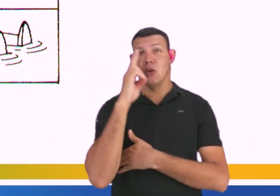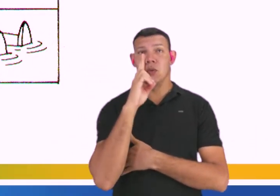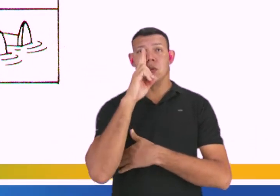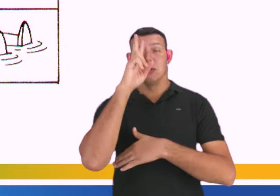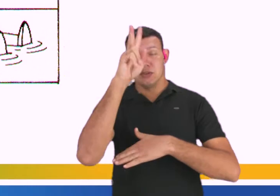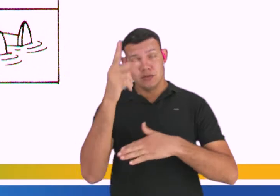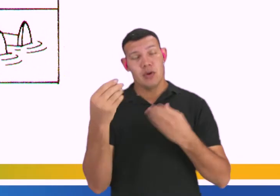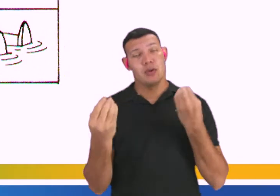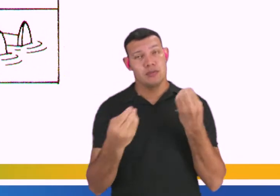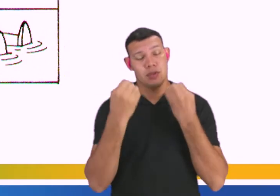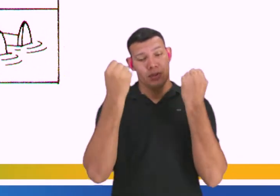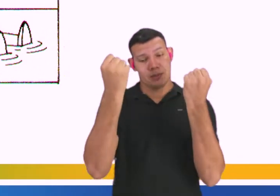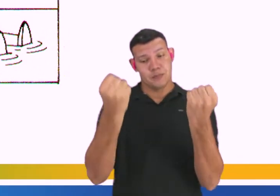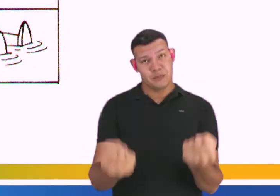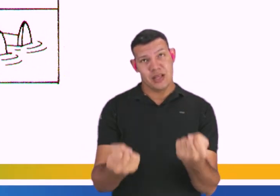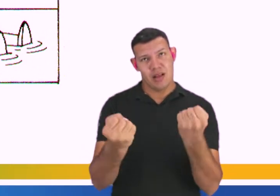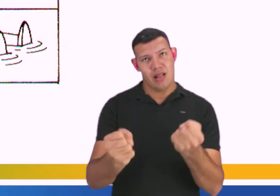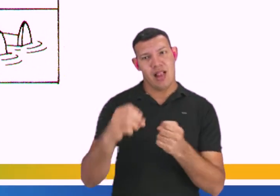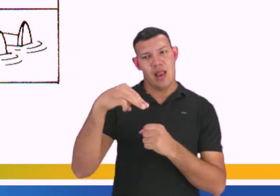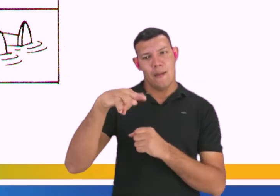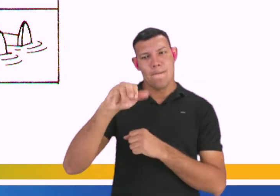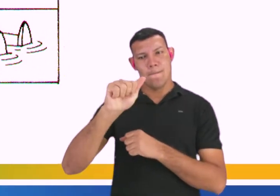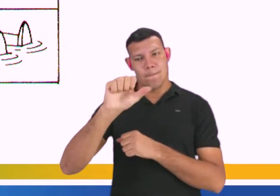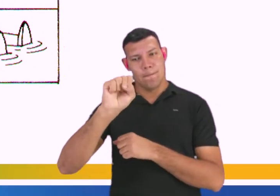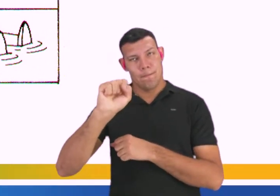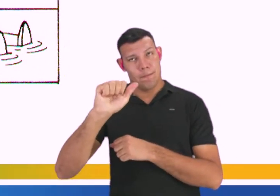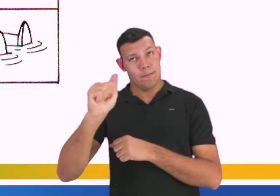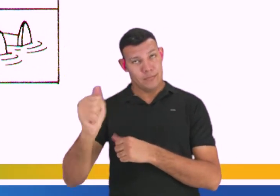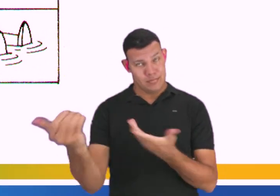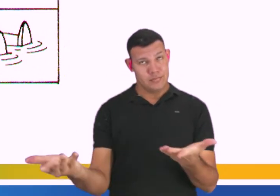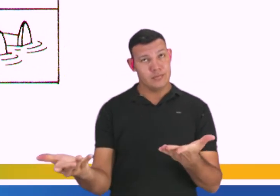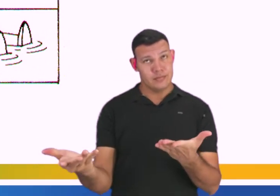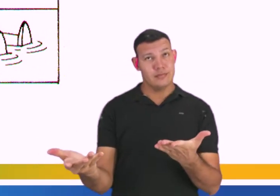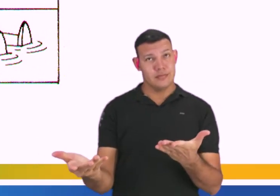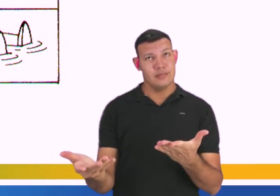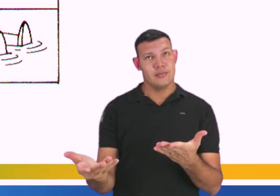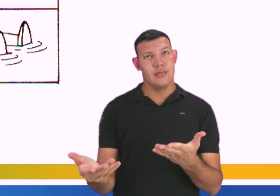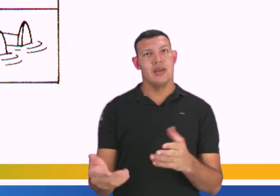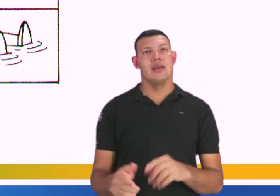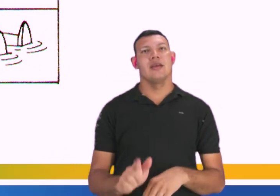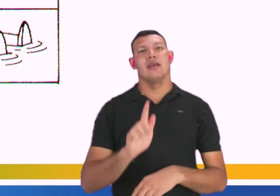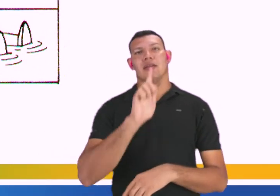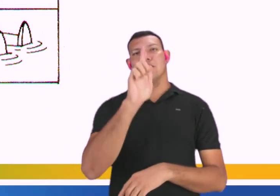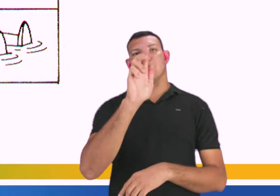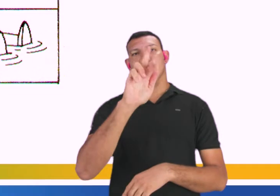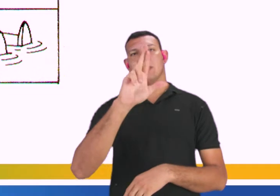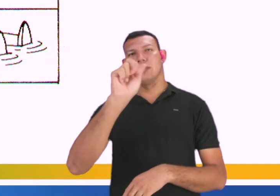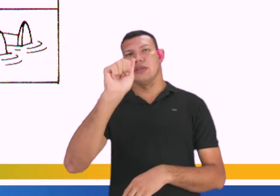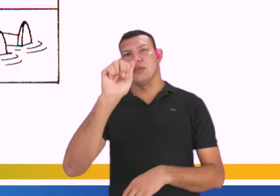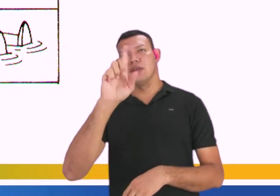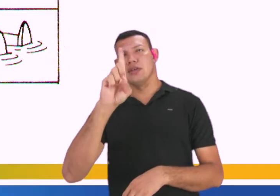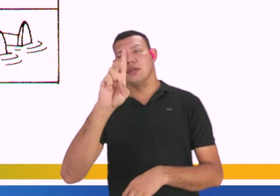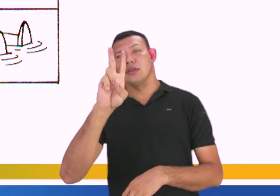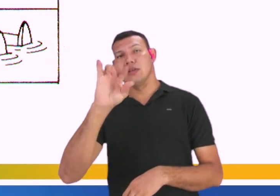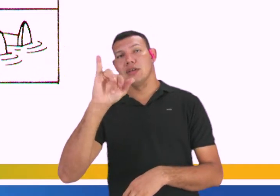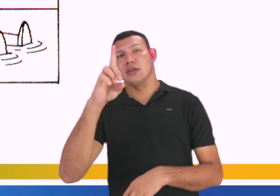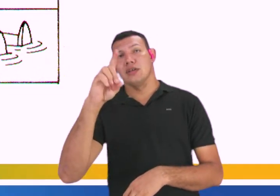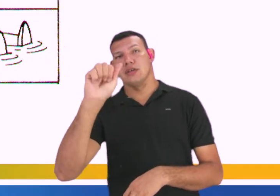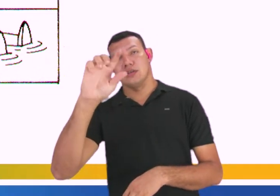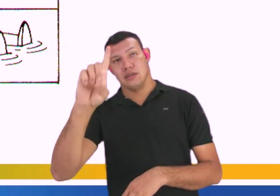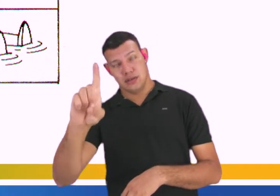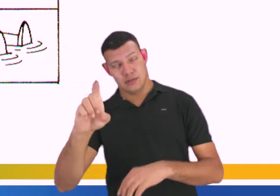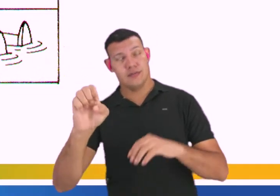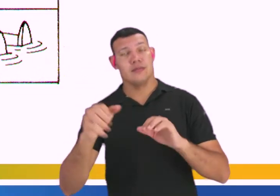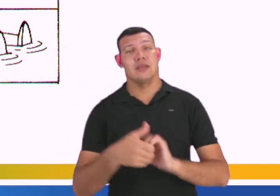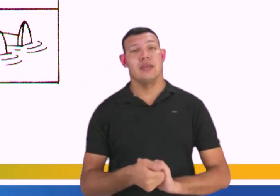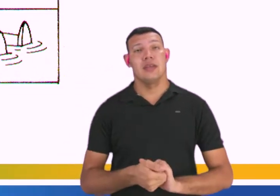força é a força peso, a força da massa da pessoa, em função da gravidade que está atuando ali, atraindo isso. Só